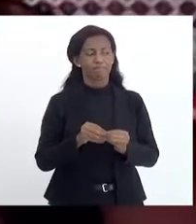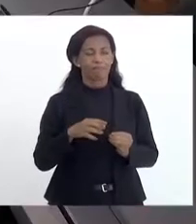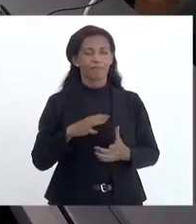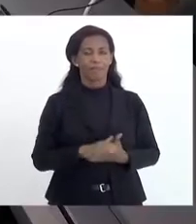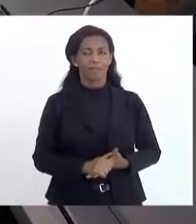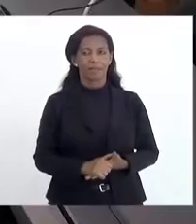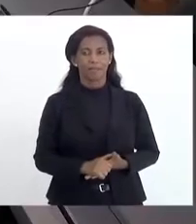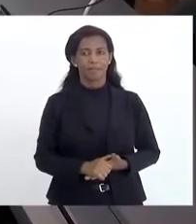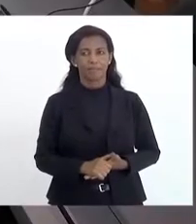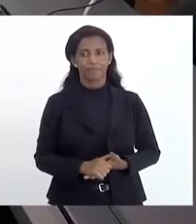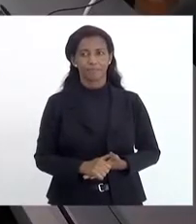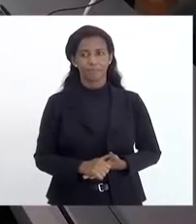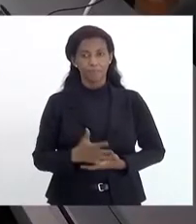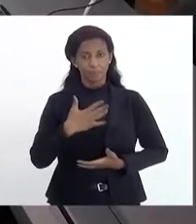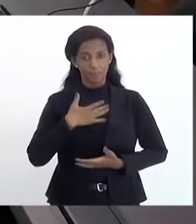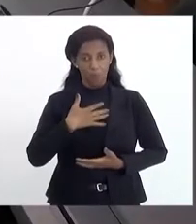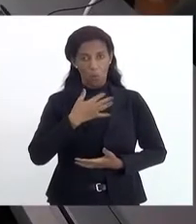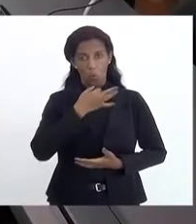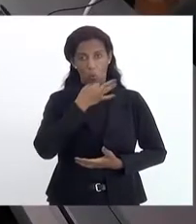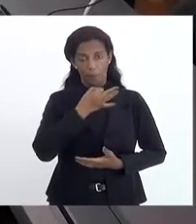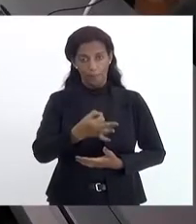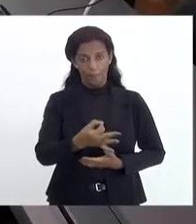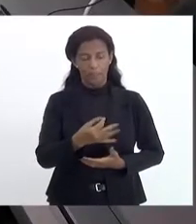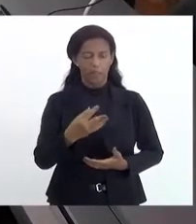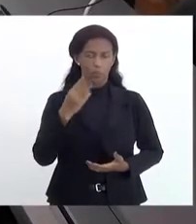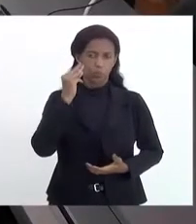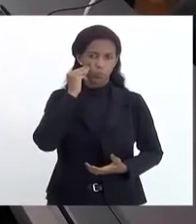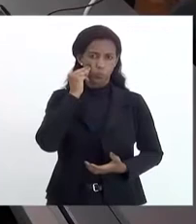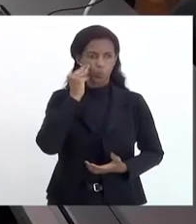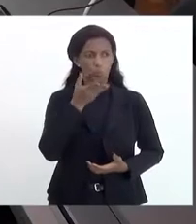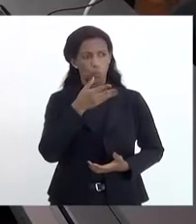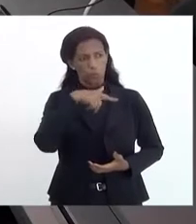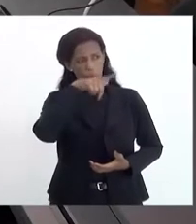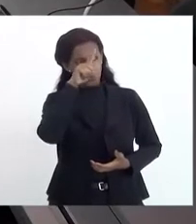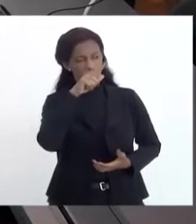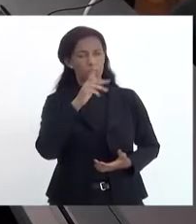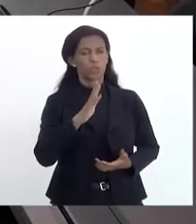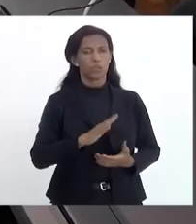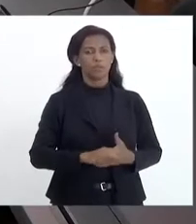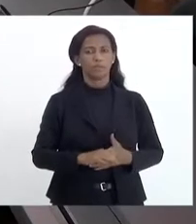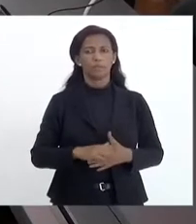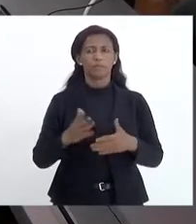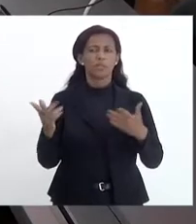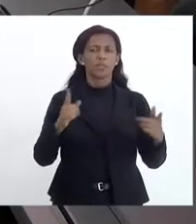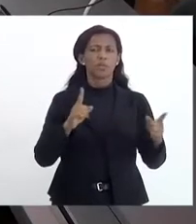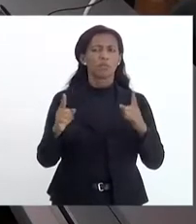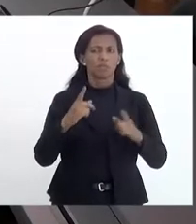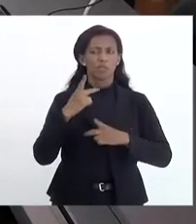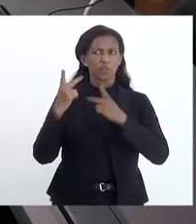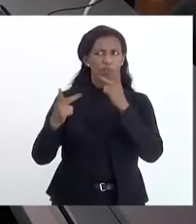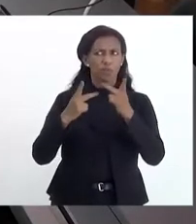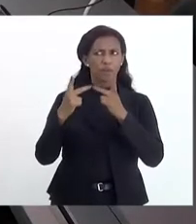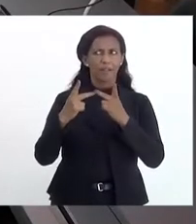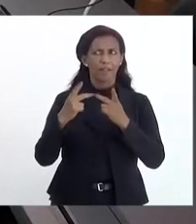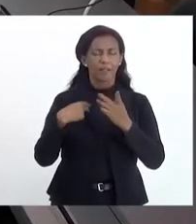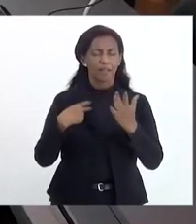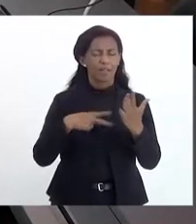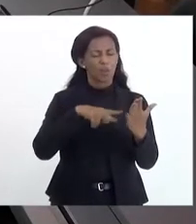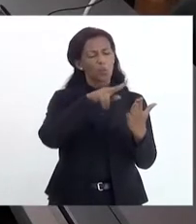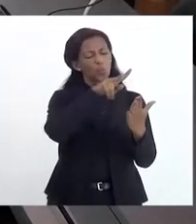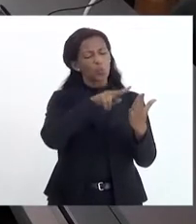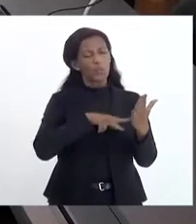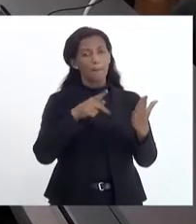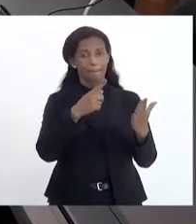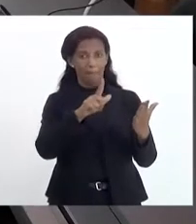proposta. Vou dar minha opinião. Deputada Mônica, não sei se me... Enquanto Vossa Excelência falava, deputado Luiz Paulo, eu reli o